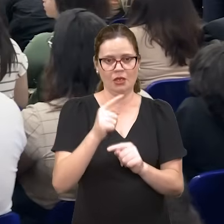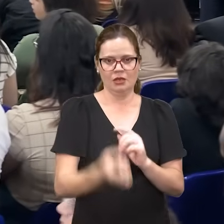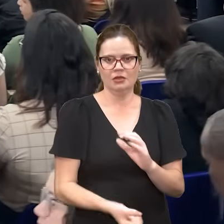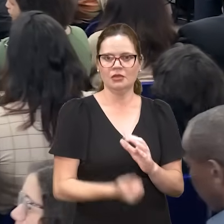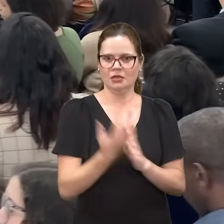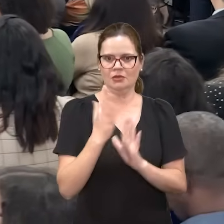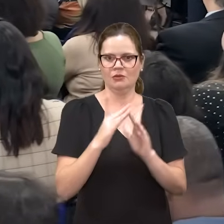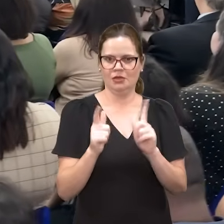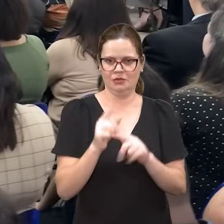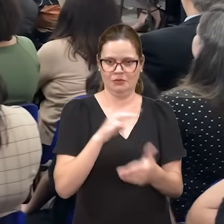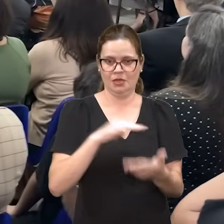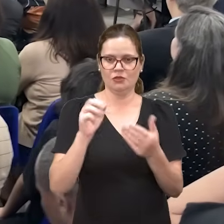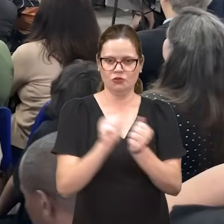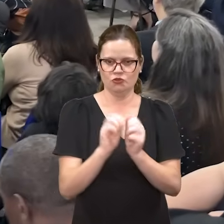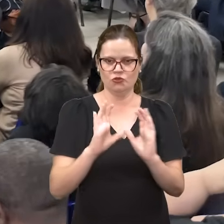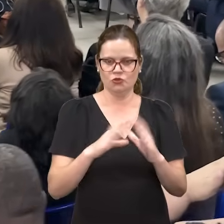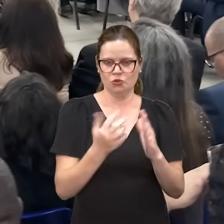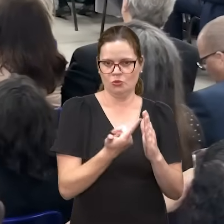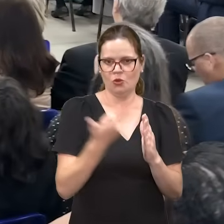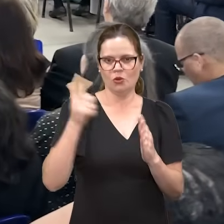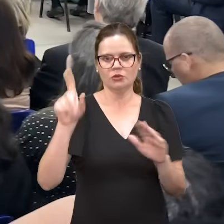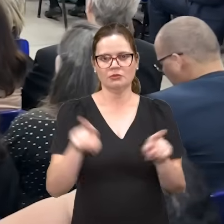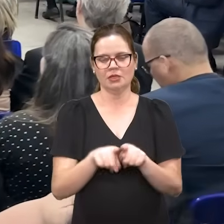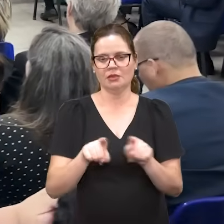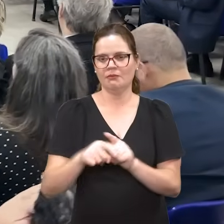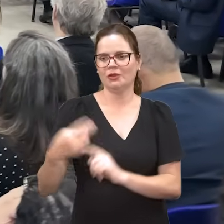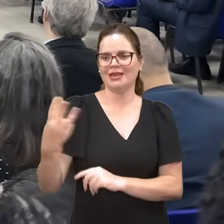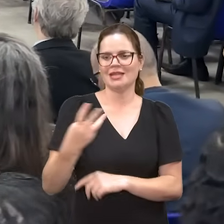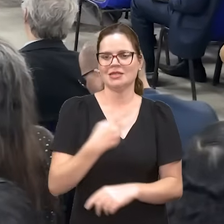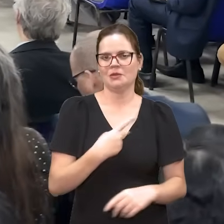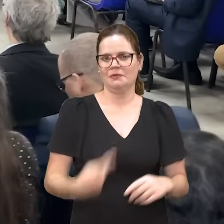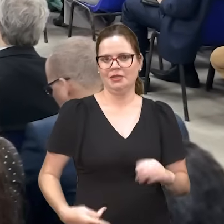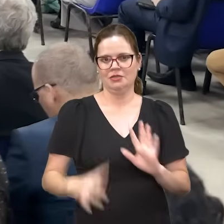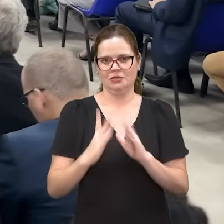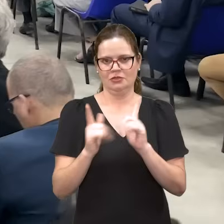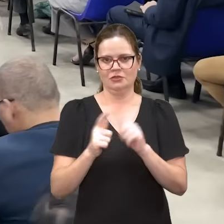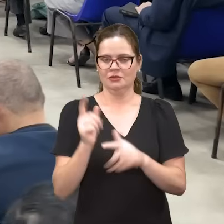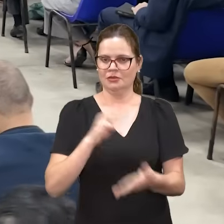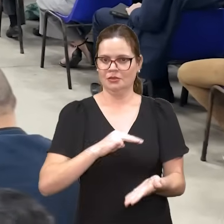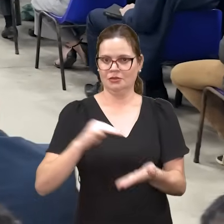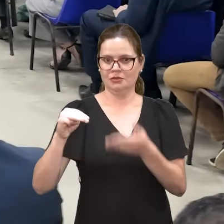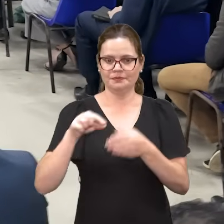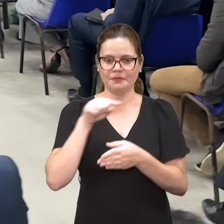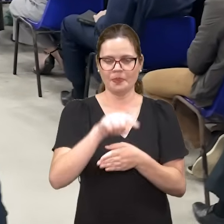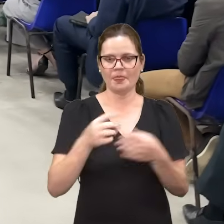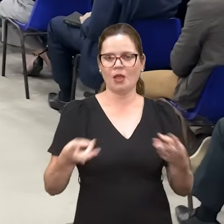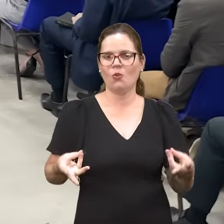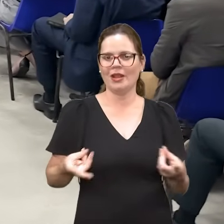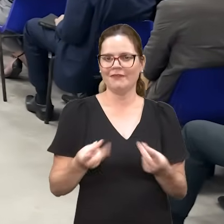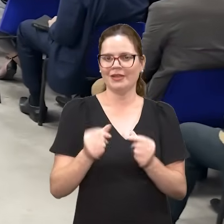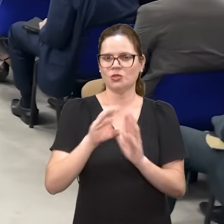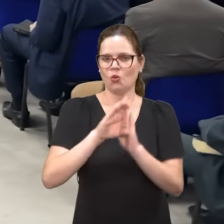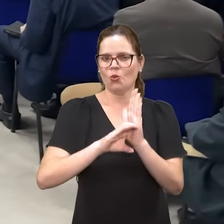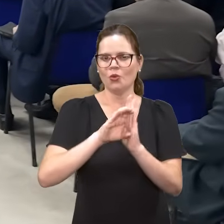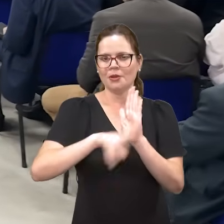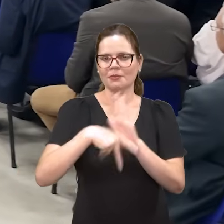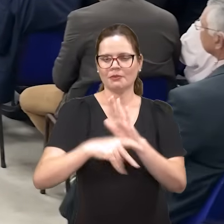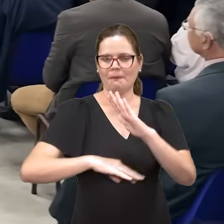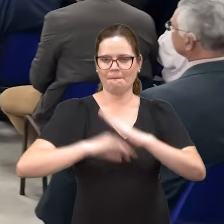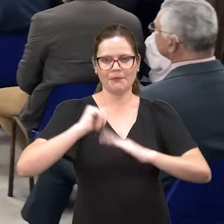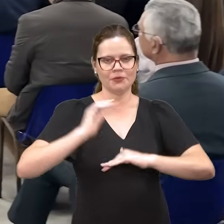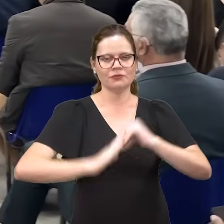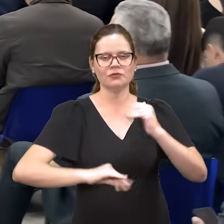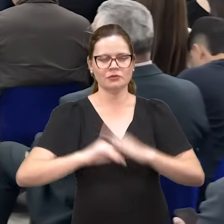denominação e, historicamente, o terceiro presidente desta instituição, a sua qualificação profissional também